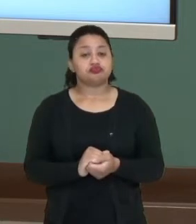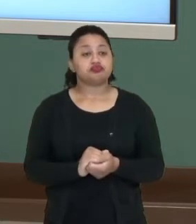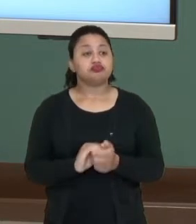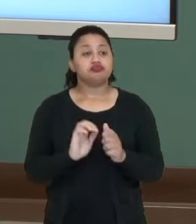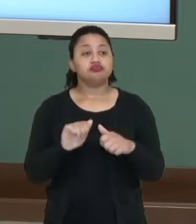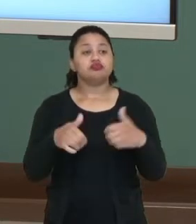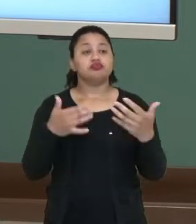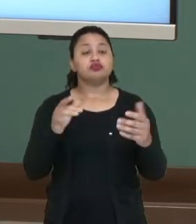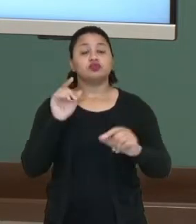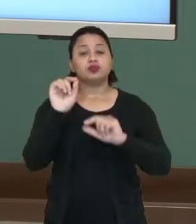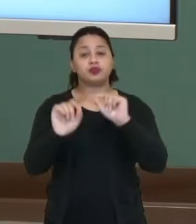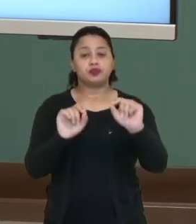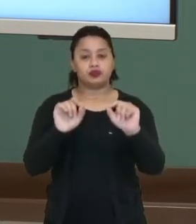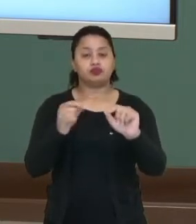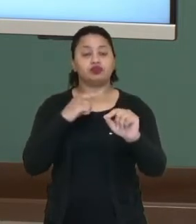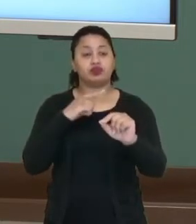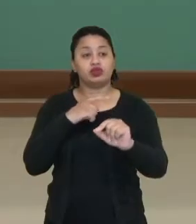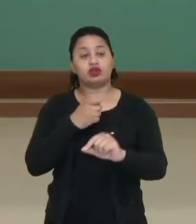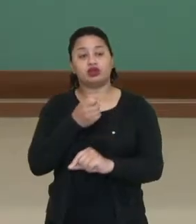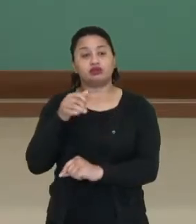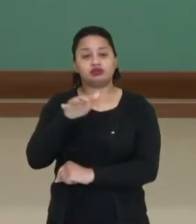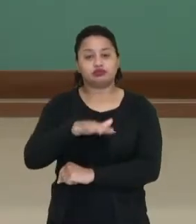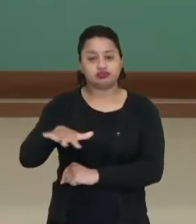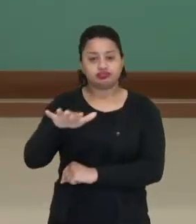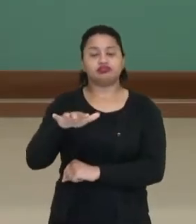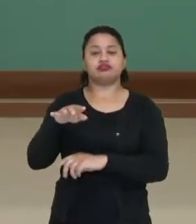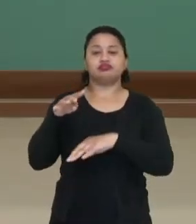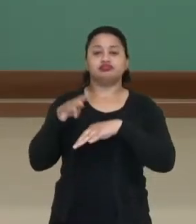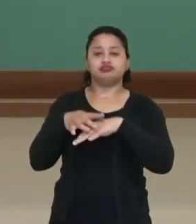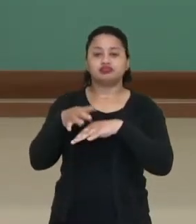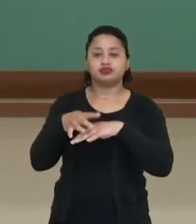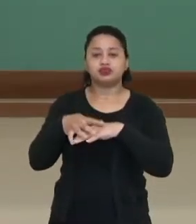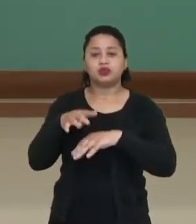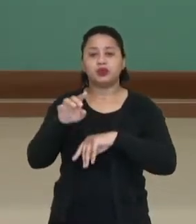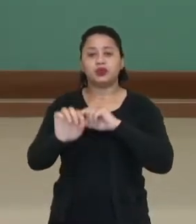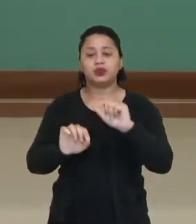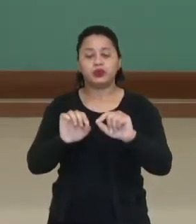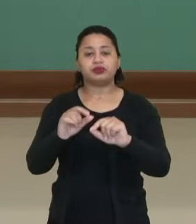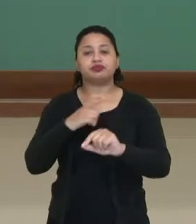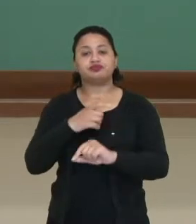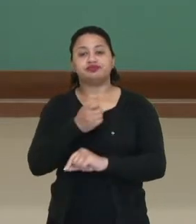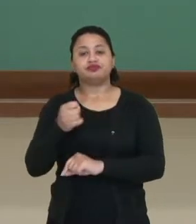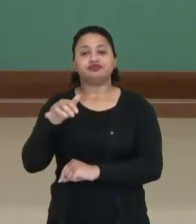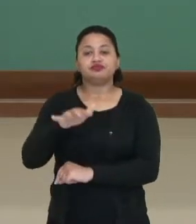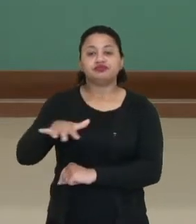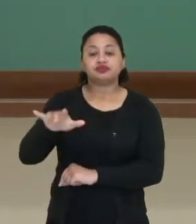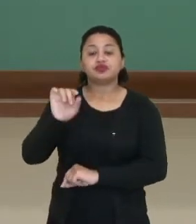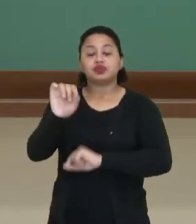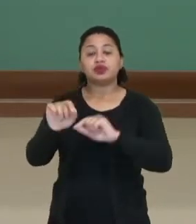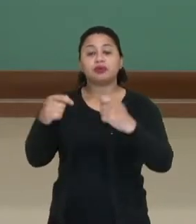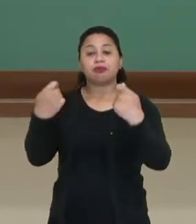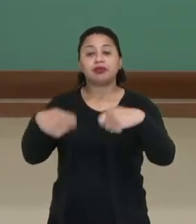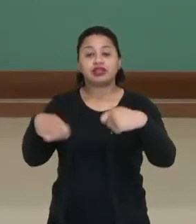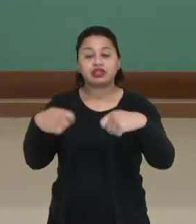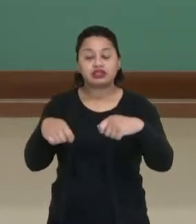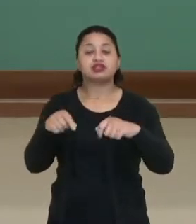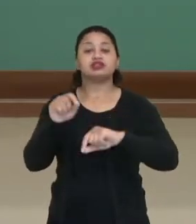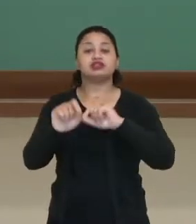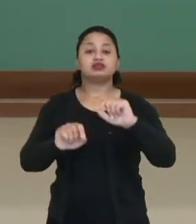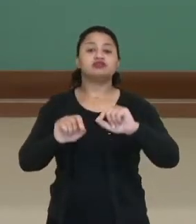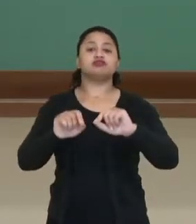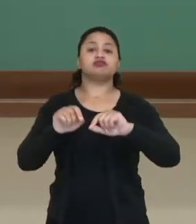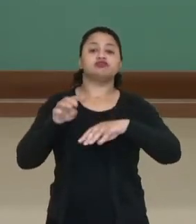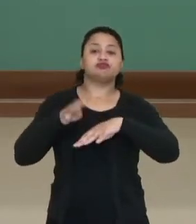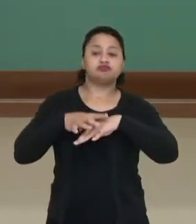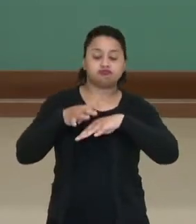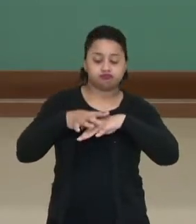Então, entenda que algumas situações matemáticas, algumas situações precisam de uma ferramenta matemática para